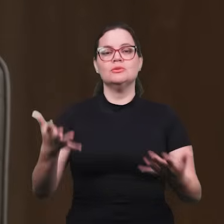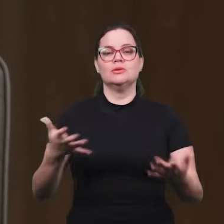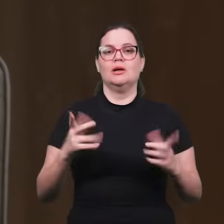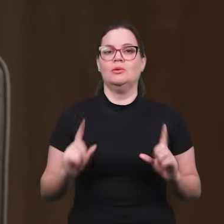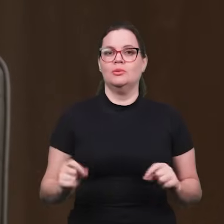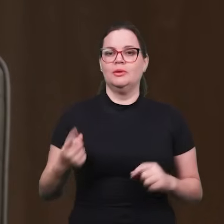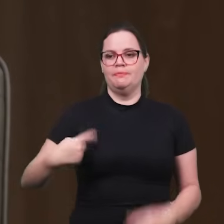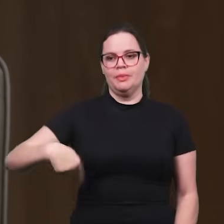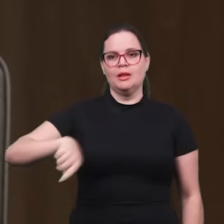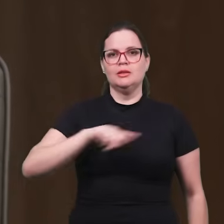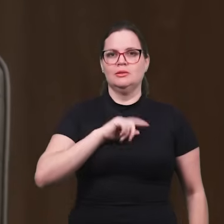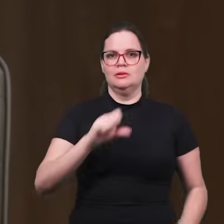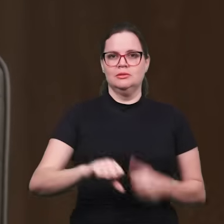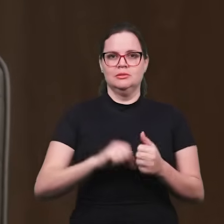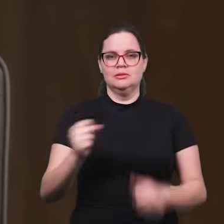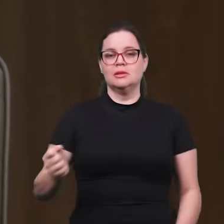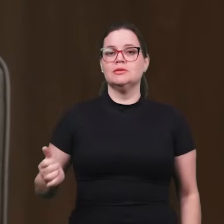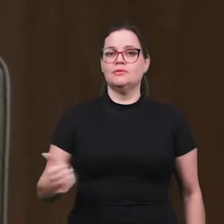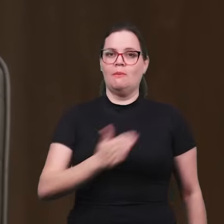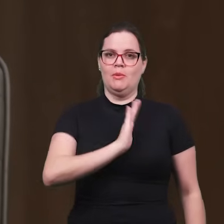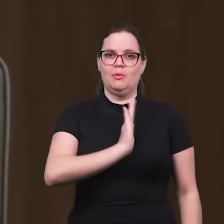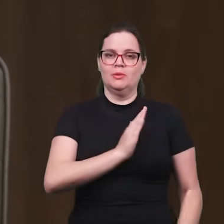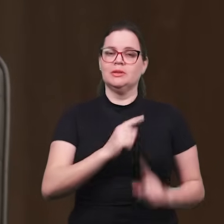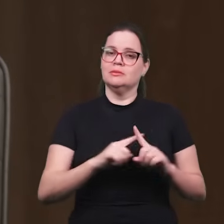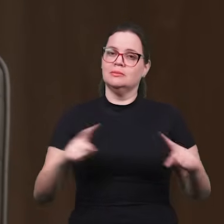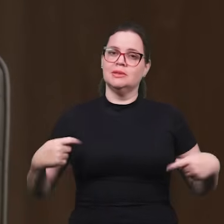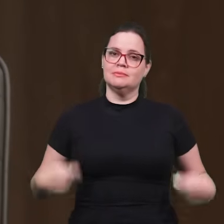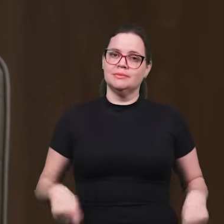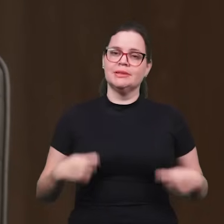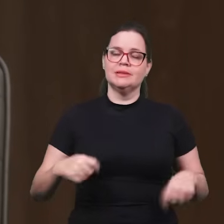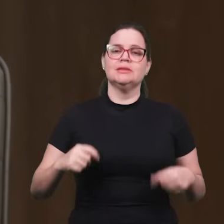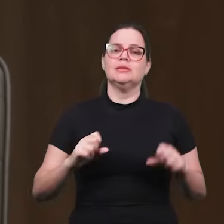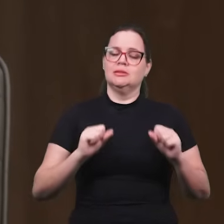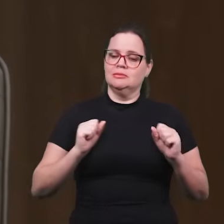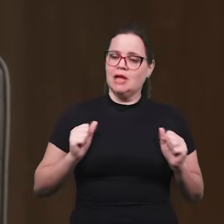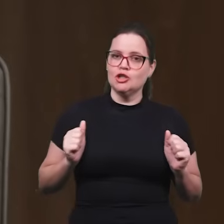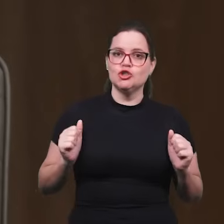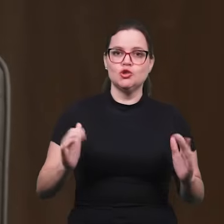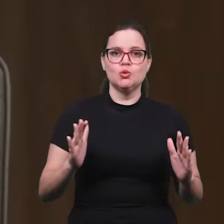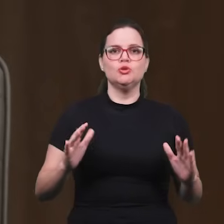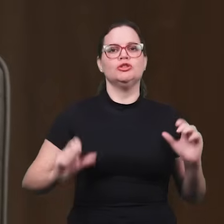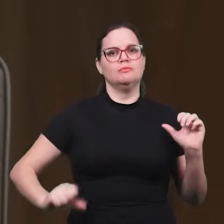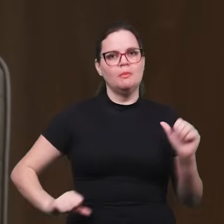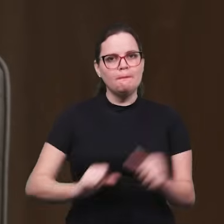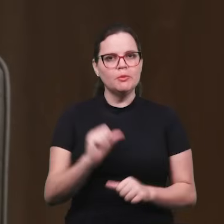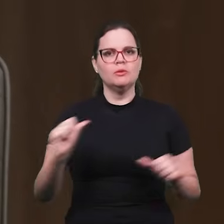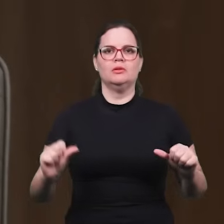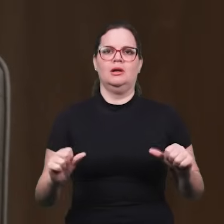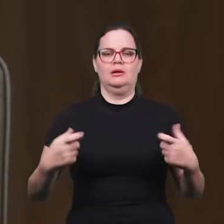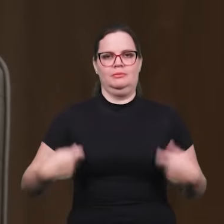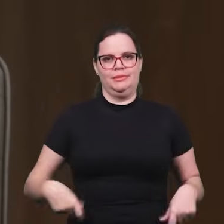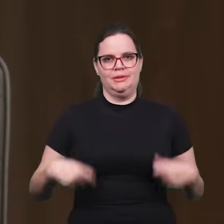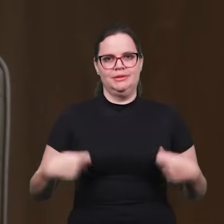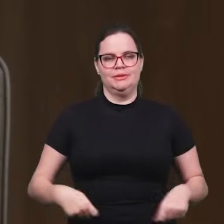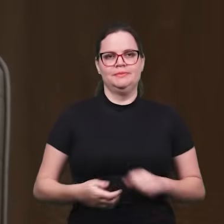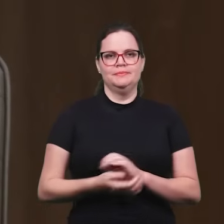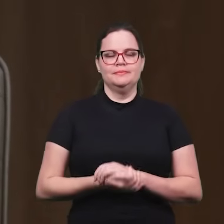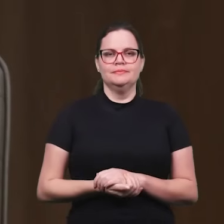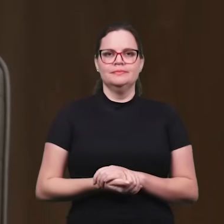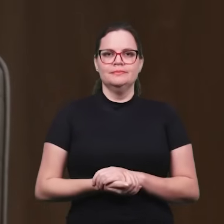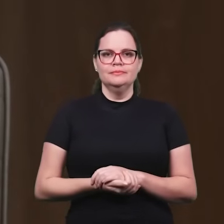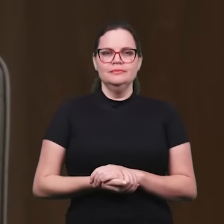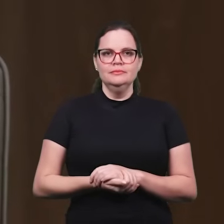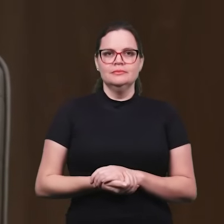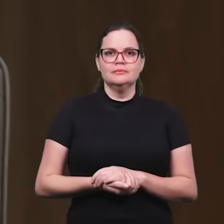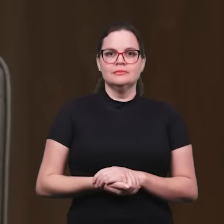quer transformar o nosso coração. Mas para isso a gente precisa de mudar a nossa postura. E